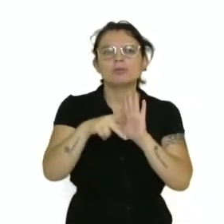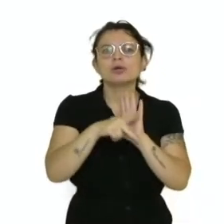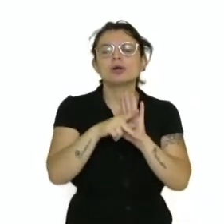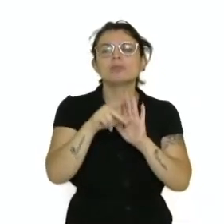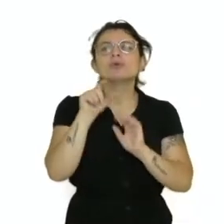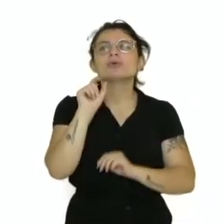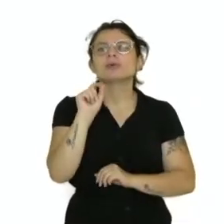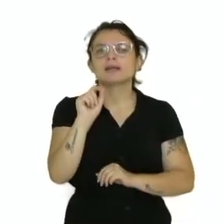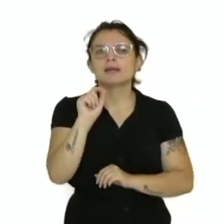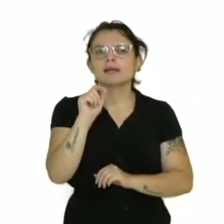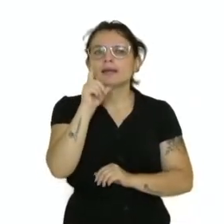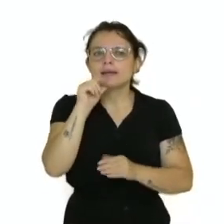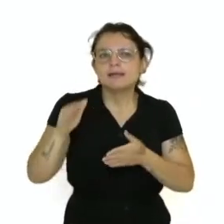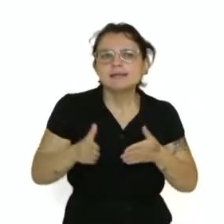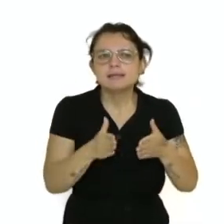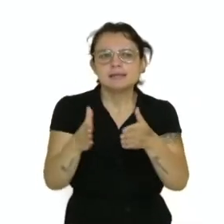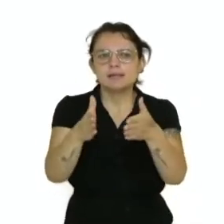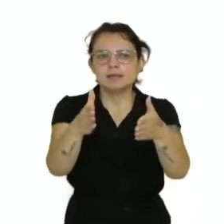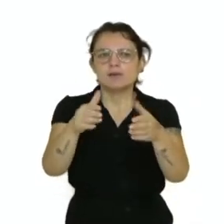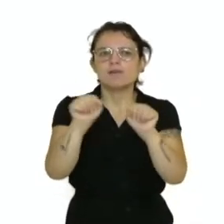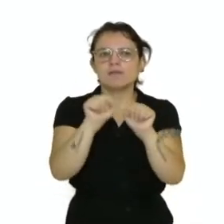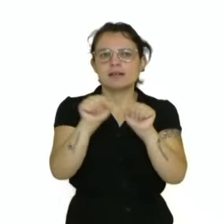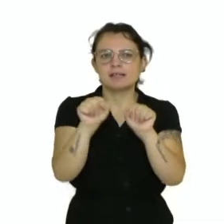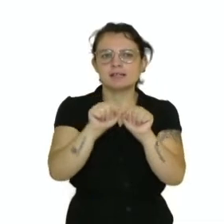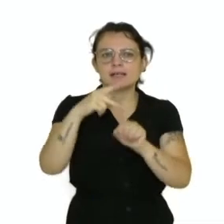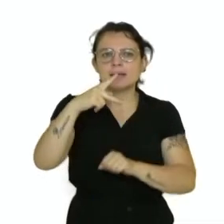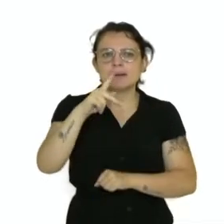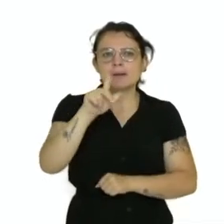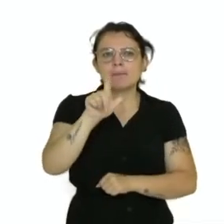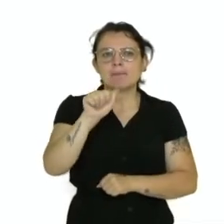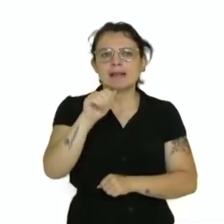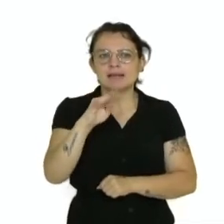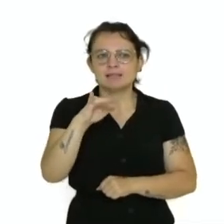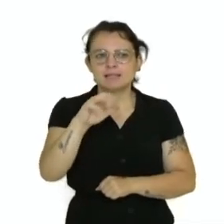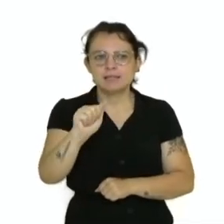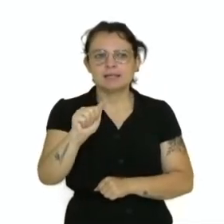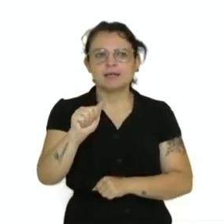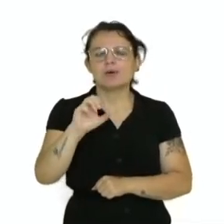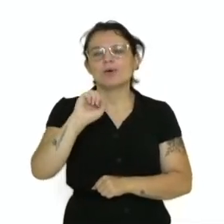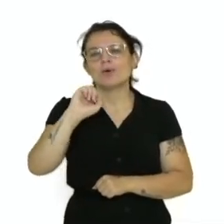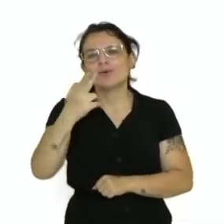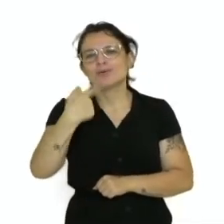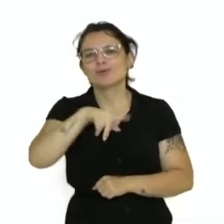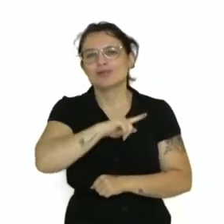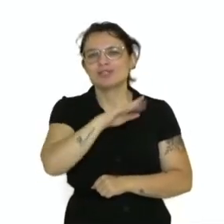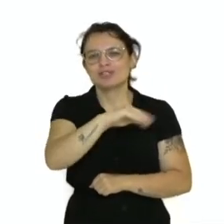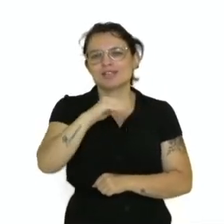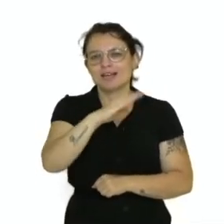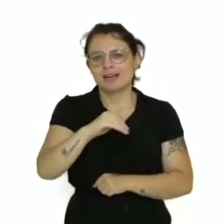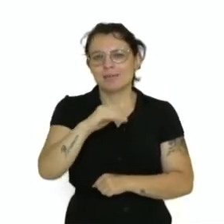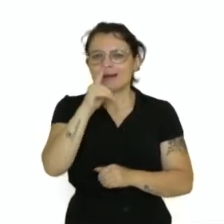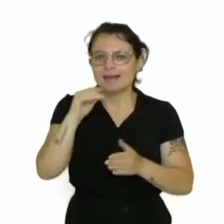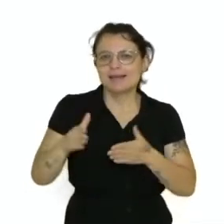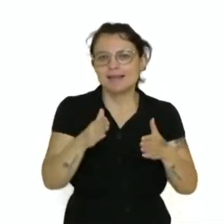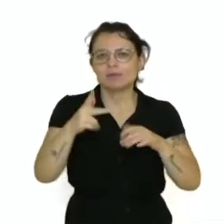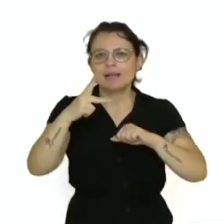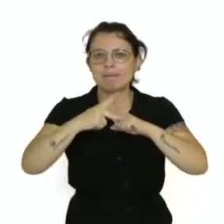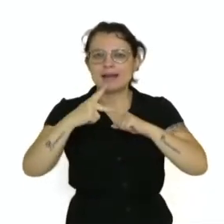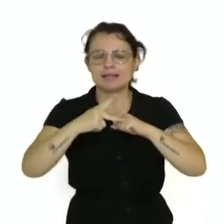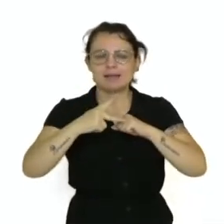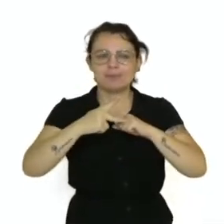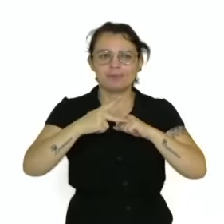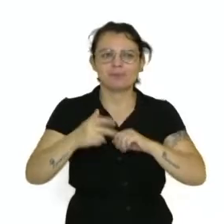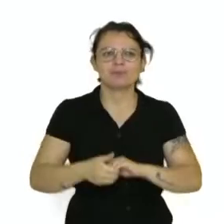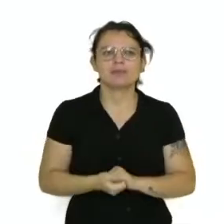pelos rios que formam a Bacia Platina, ou a Bacia do Rio da Prata. Ela envolve Argentina,